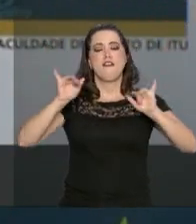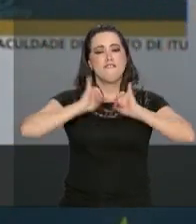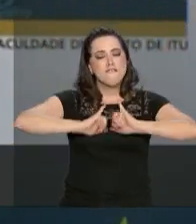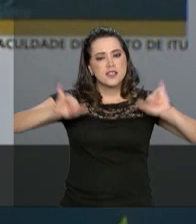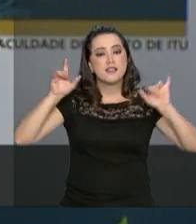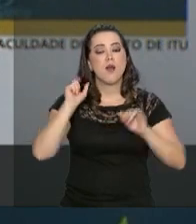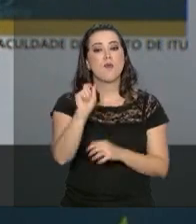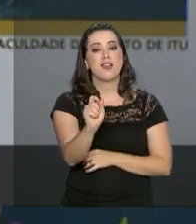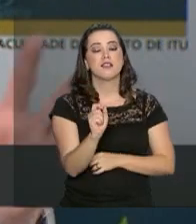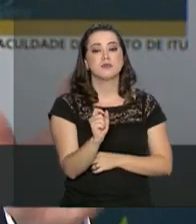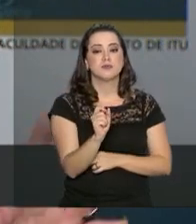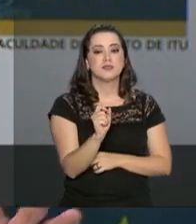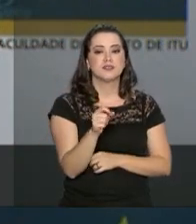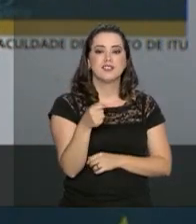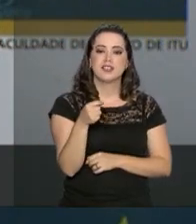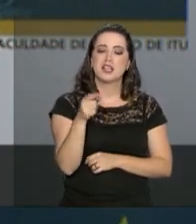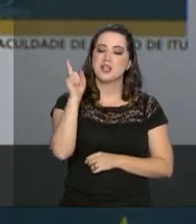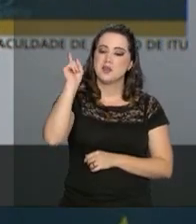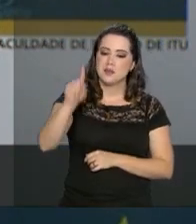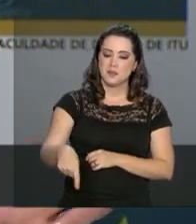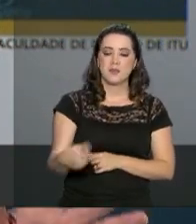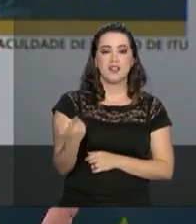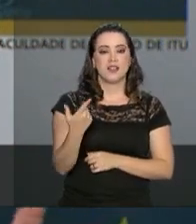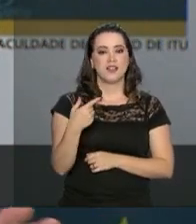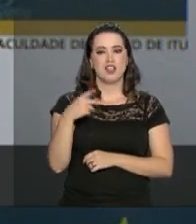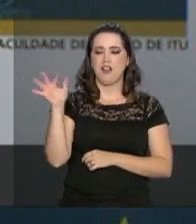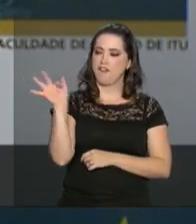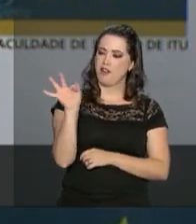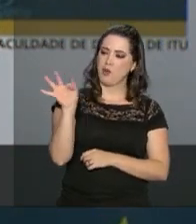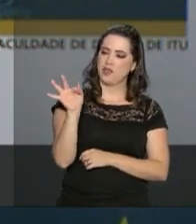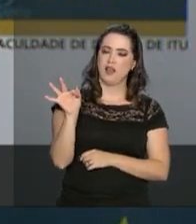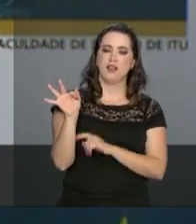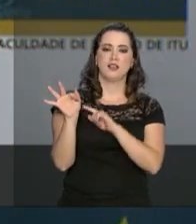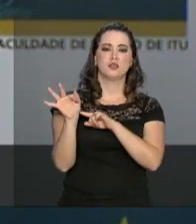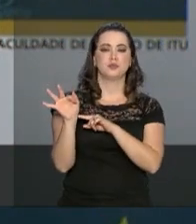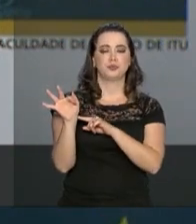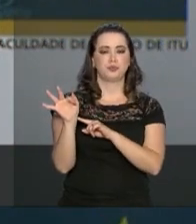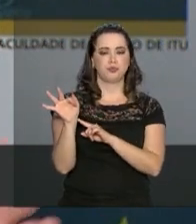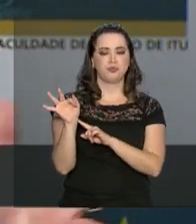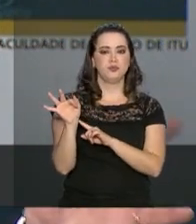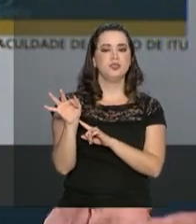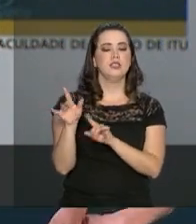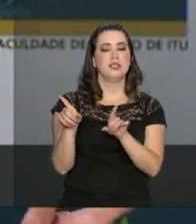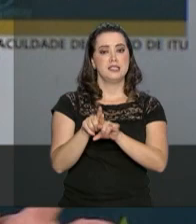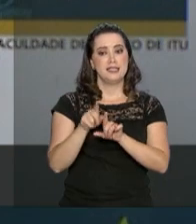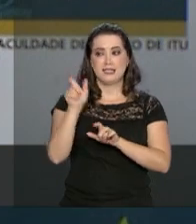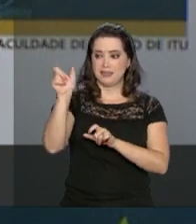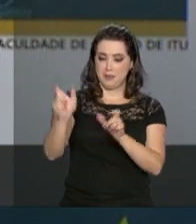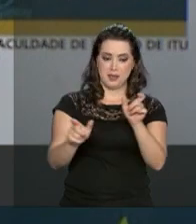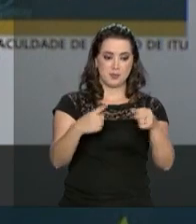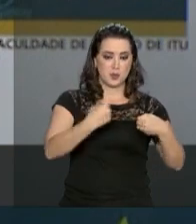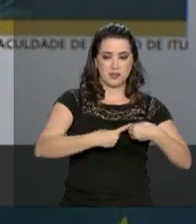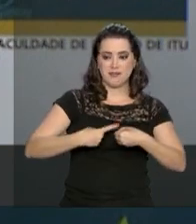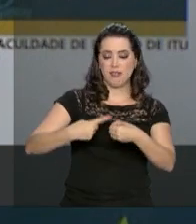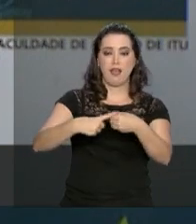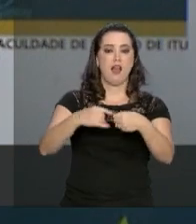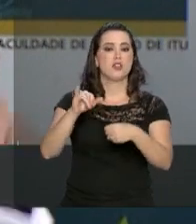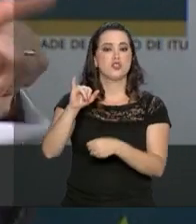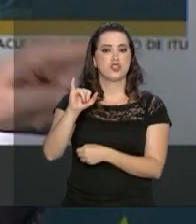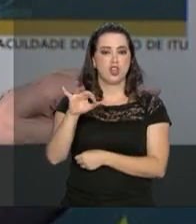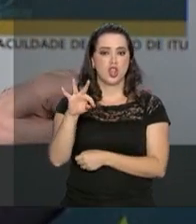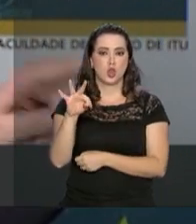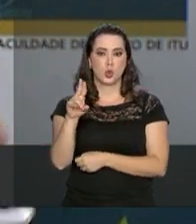garrafais, não é? A gentileza que a faculdade e que a cidade de Itu teve